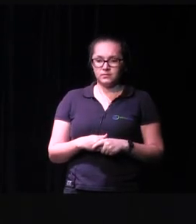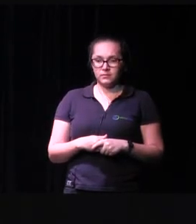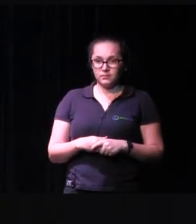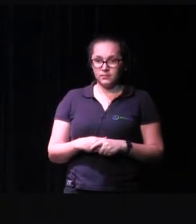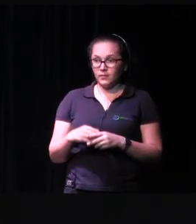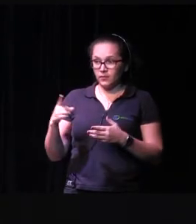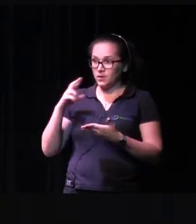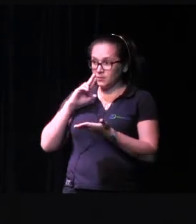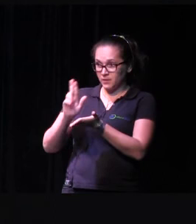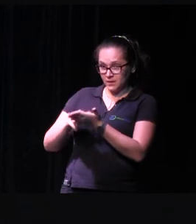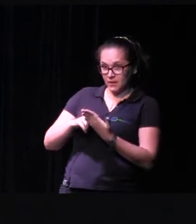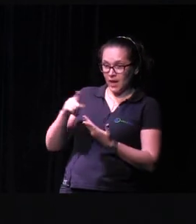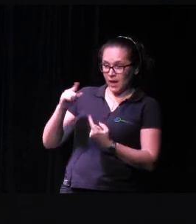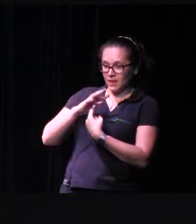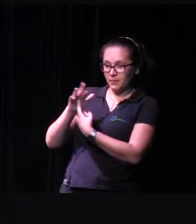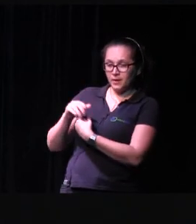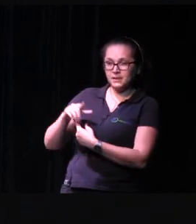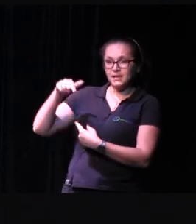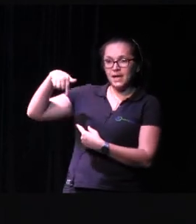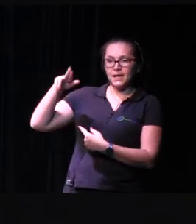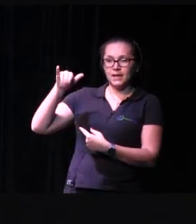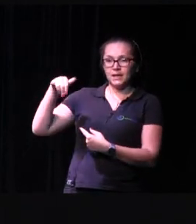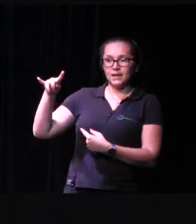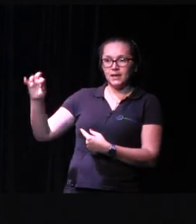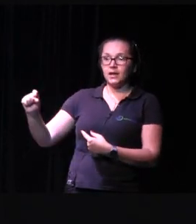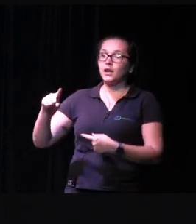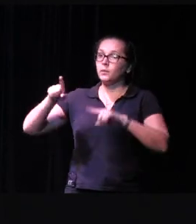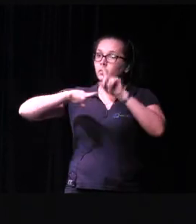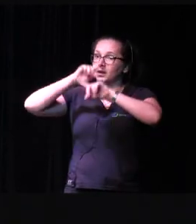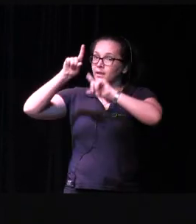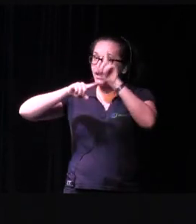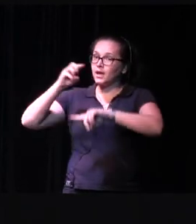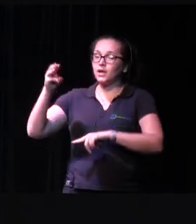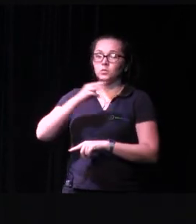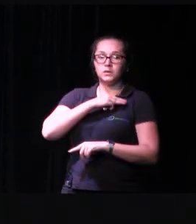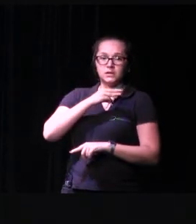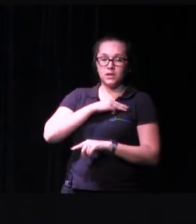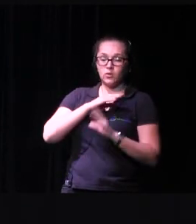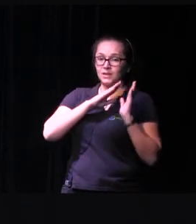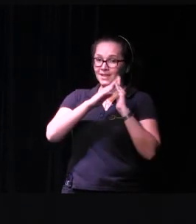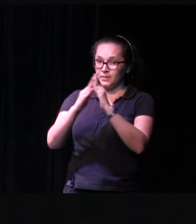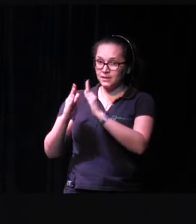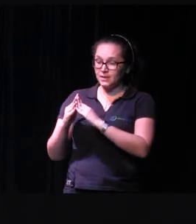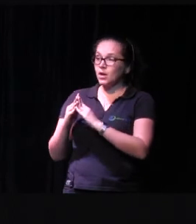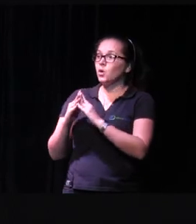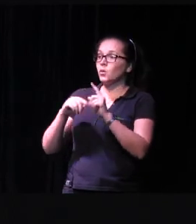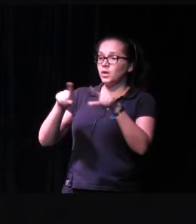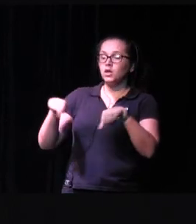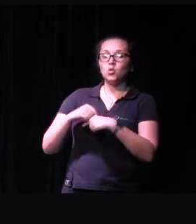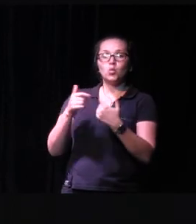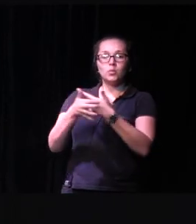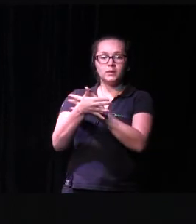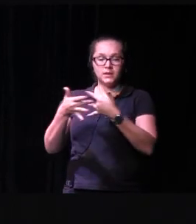era uma ideia do Ministério da Habitação e Urbanismo e a